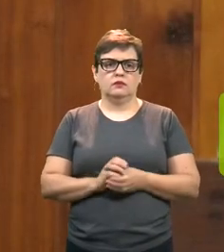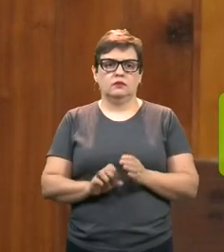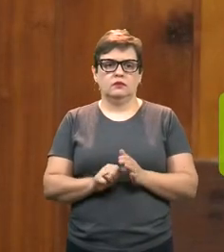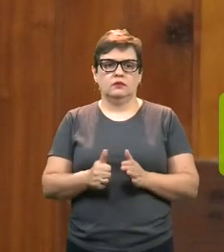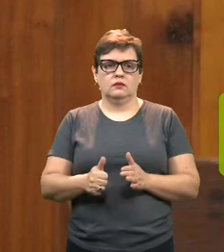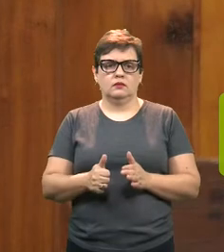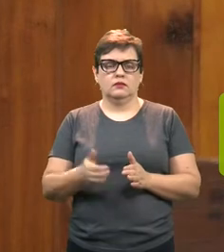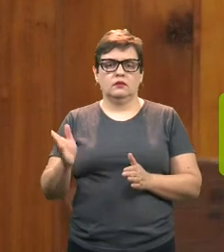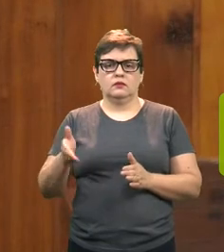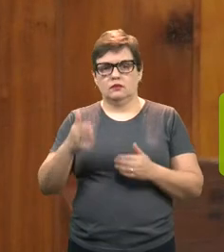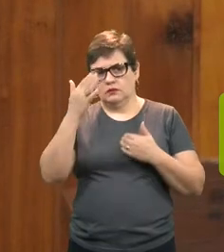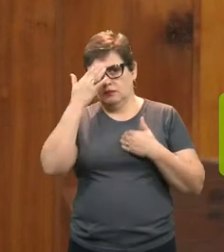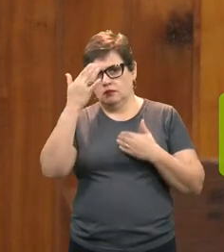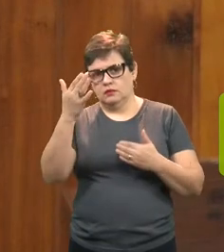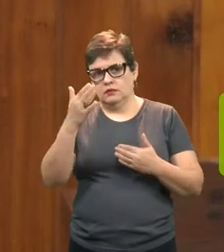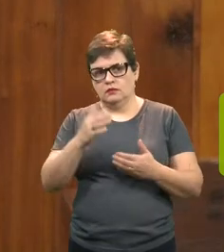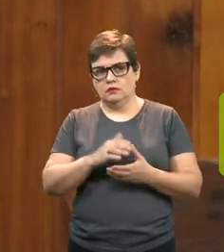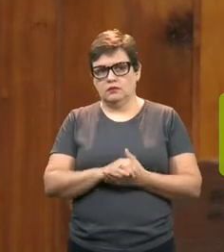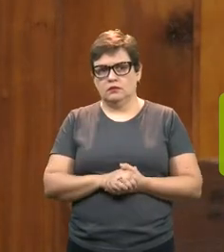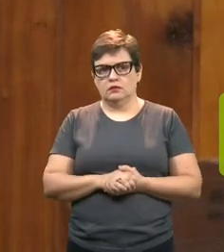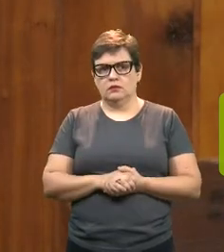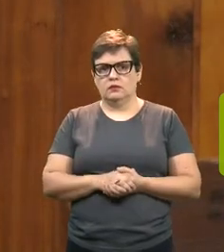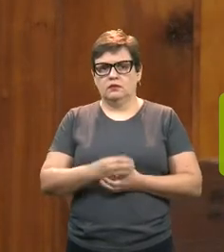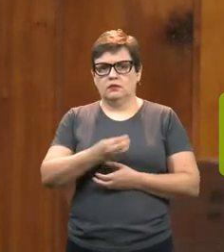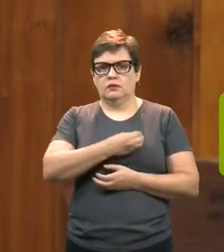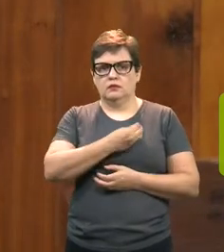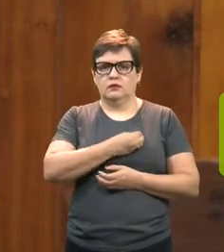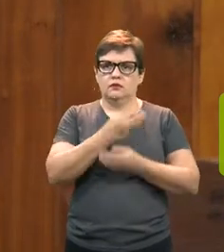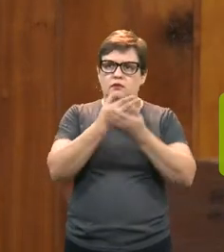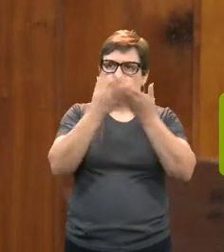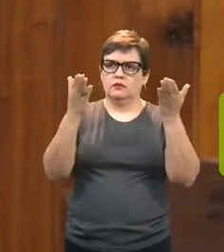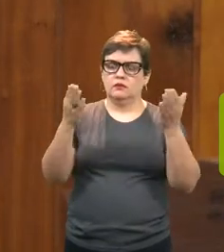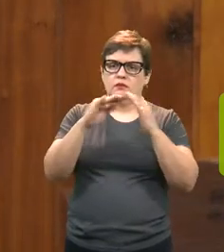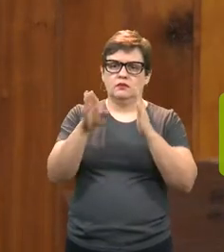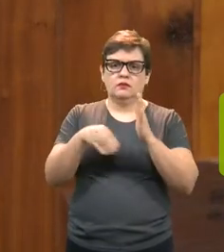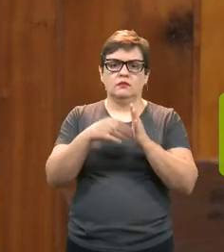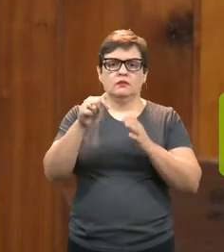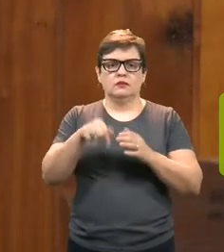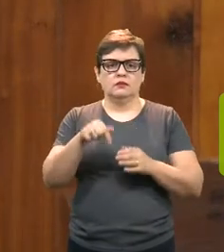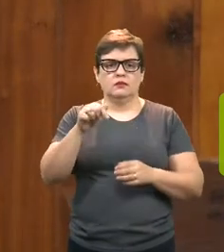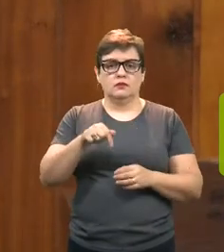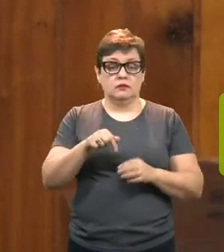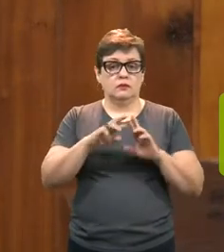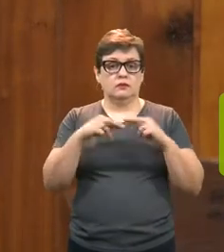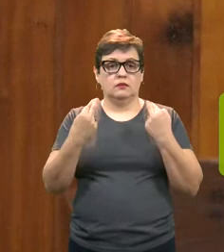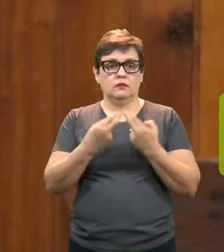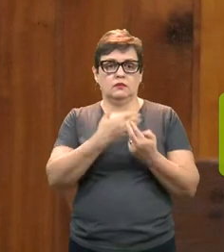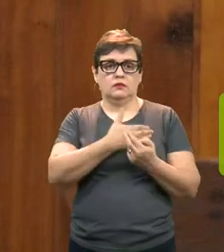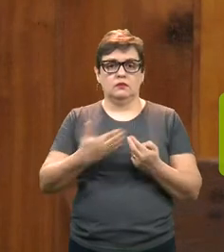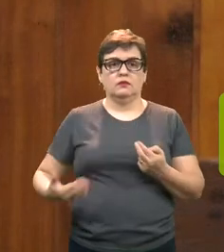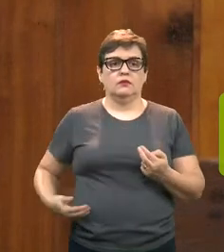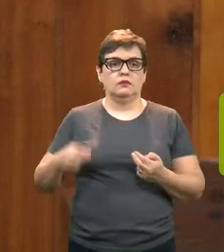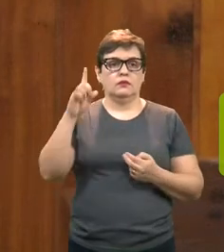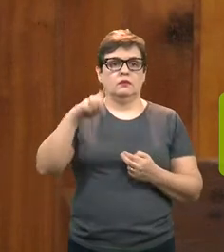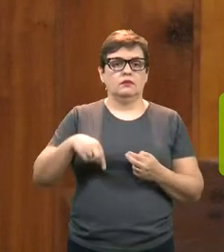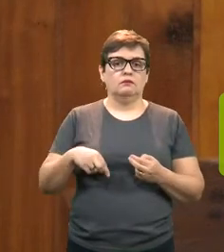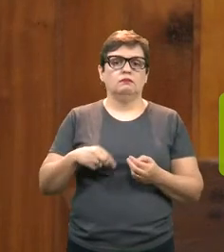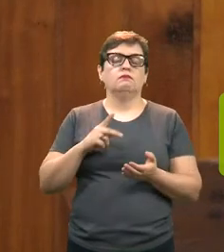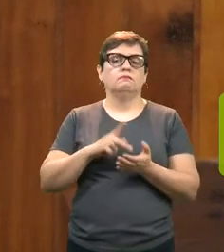primeiramente já agradeço a participação de vocês aqui. Essa audiência, essa noite é muito